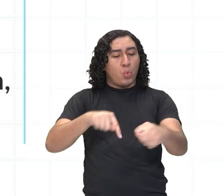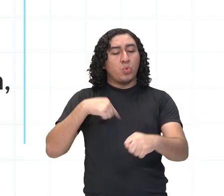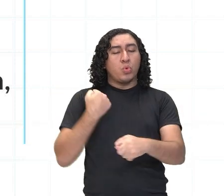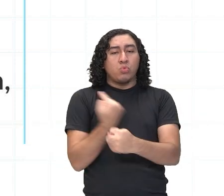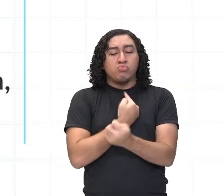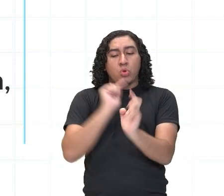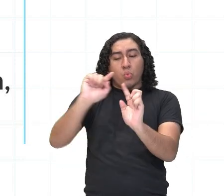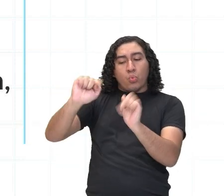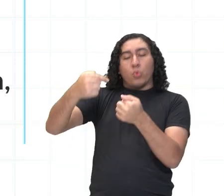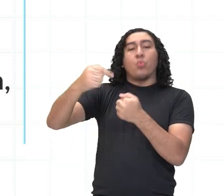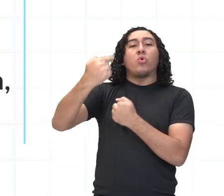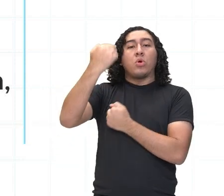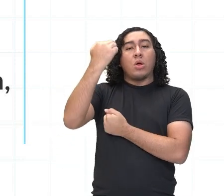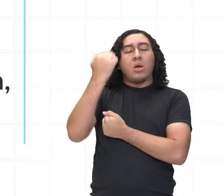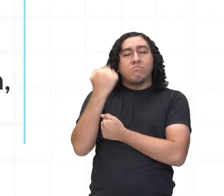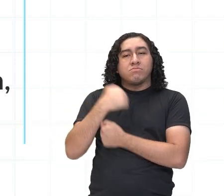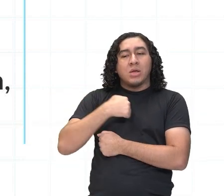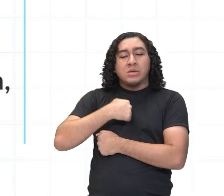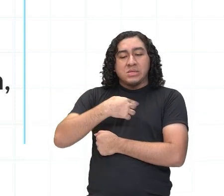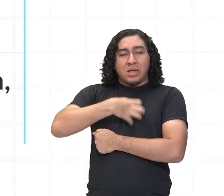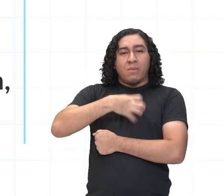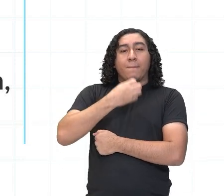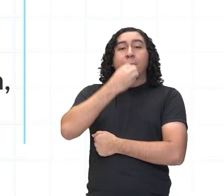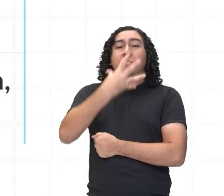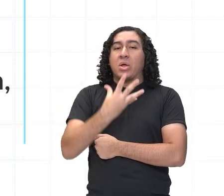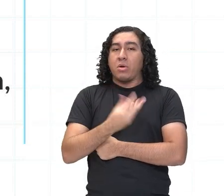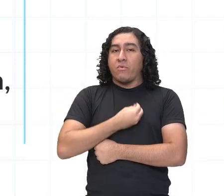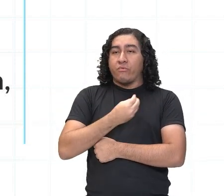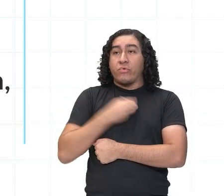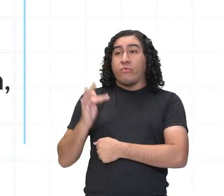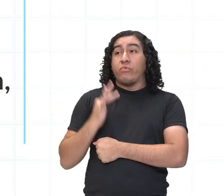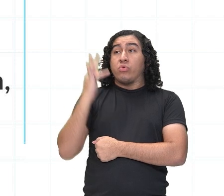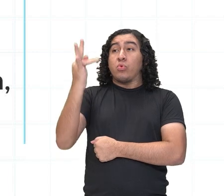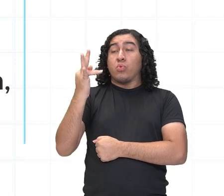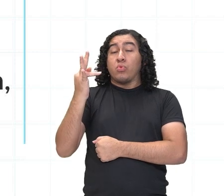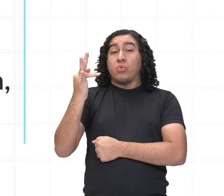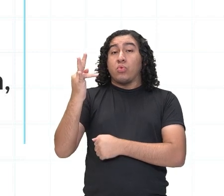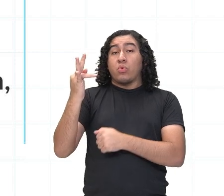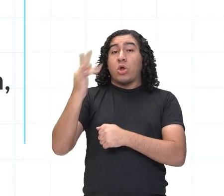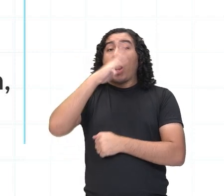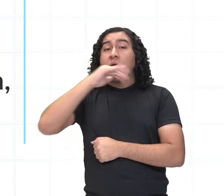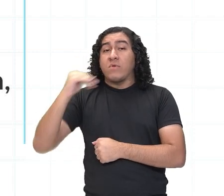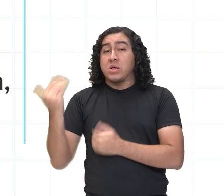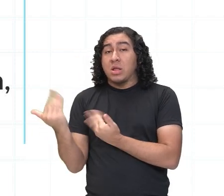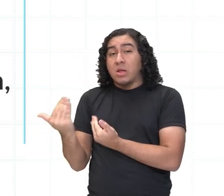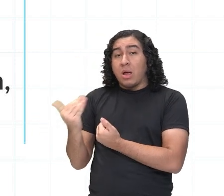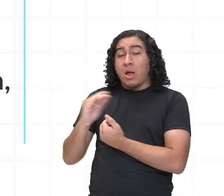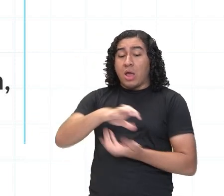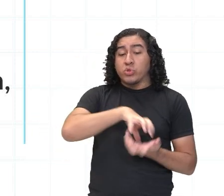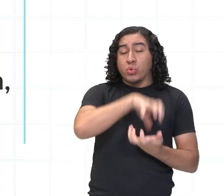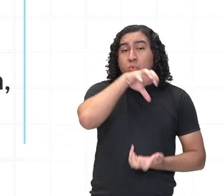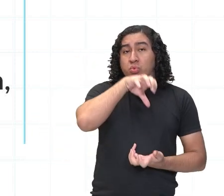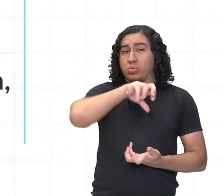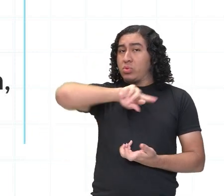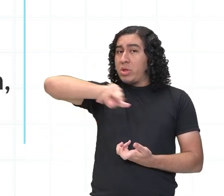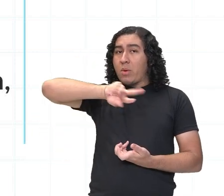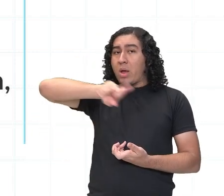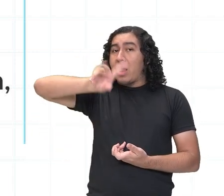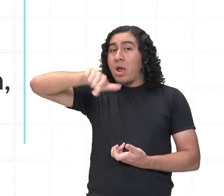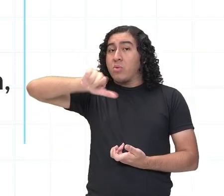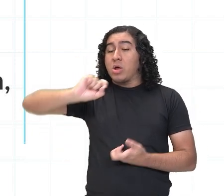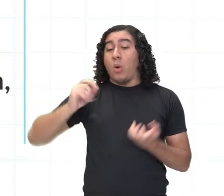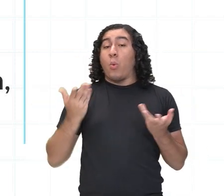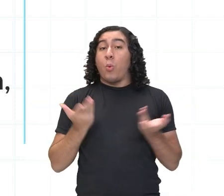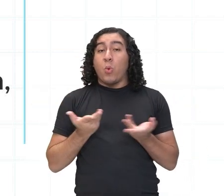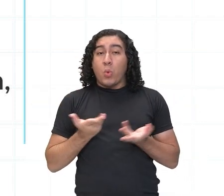nos inspirando a tecer dias melhores. O futuro da infância não é a vida adulta. O futuro da infância é o